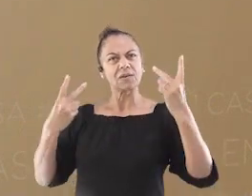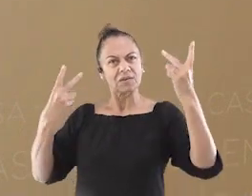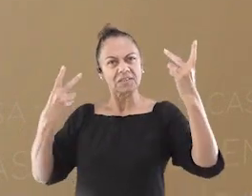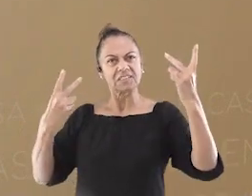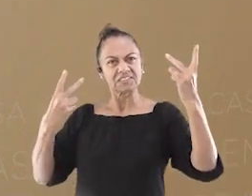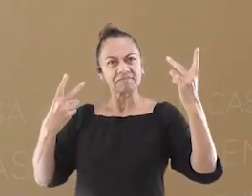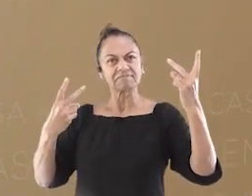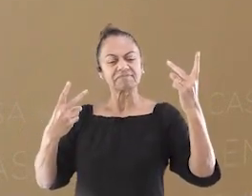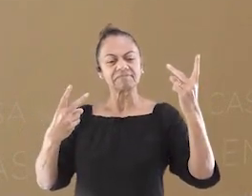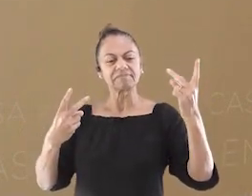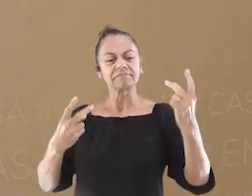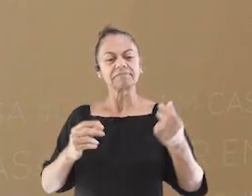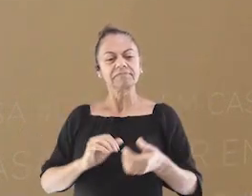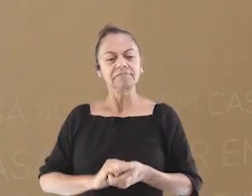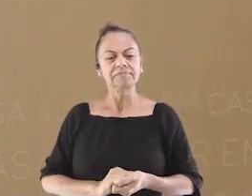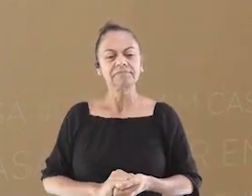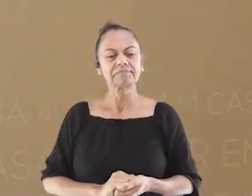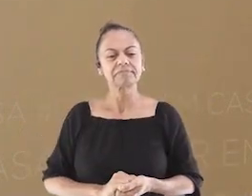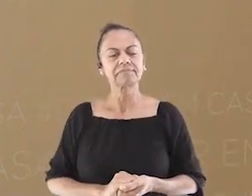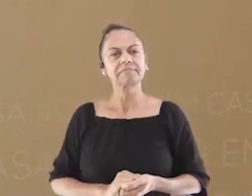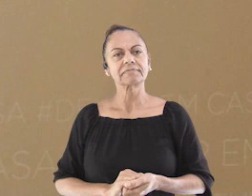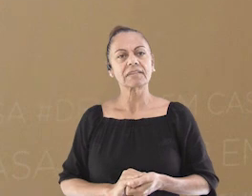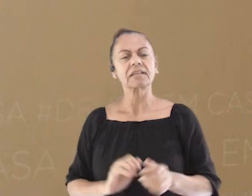dos quais não abrimos mão.